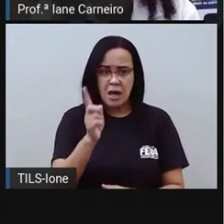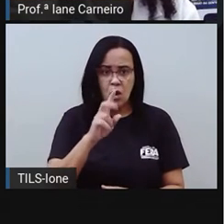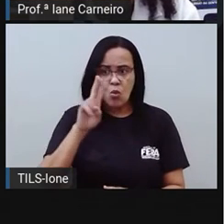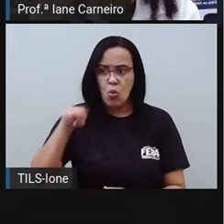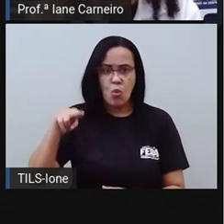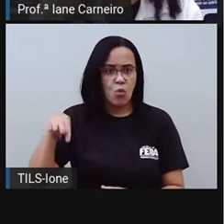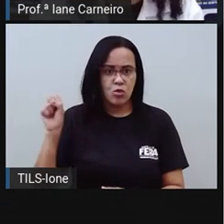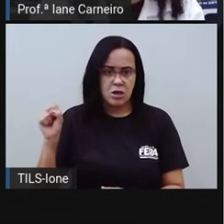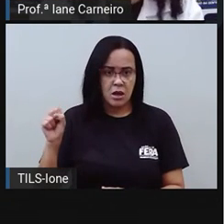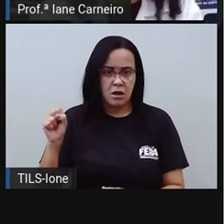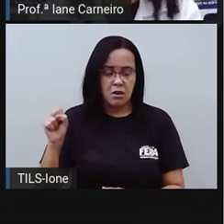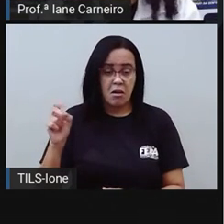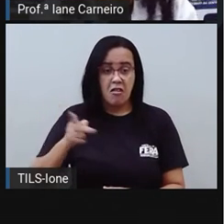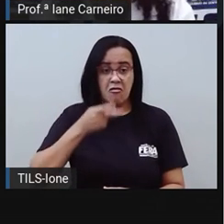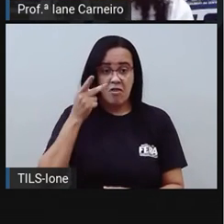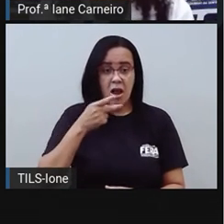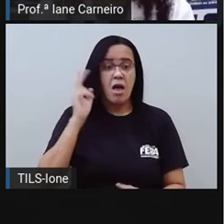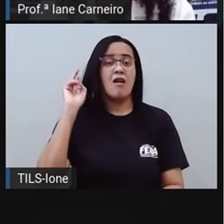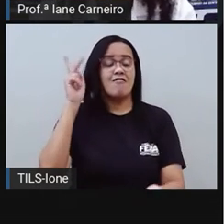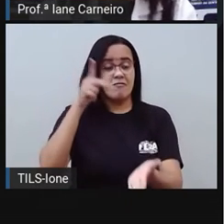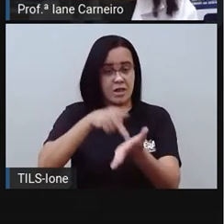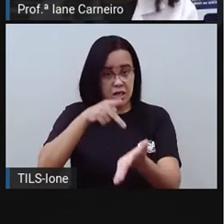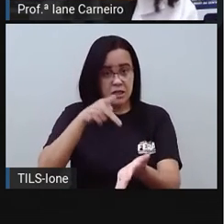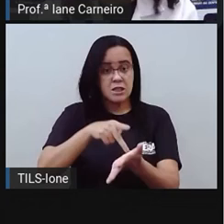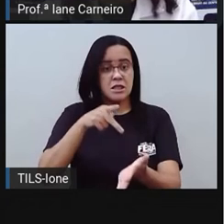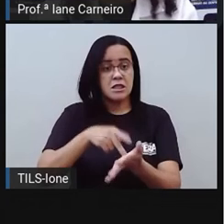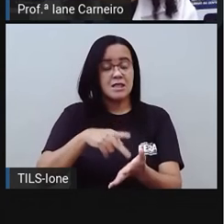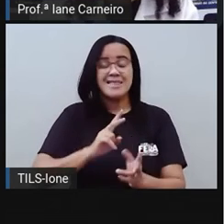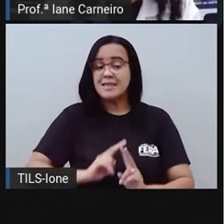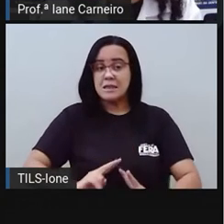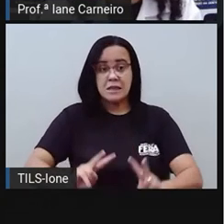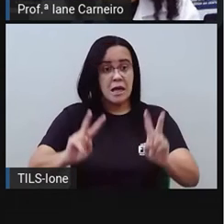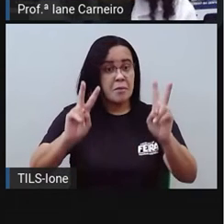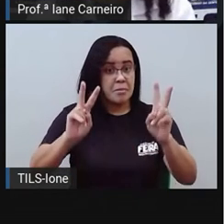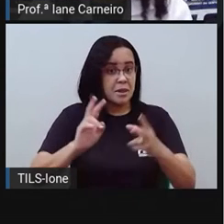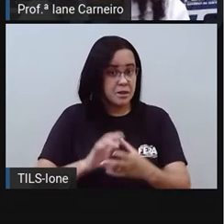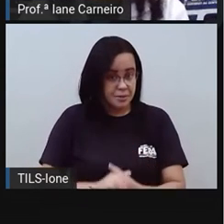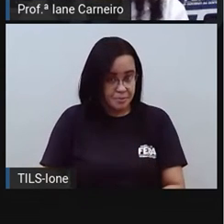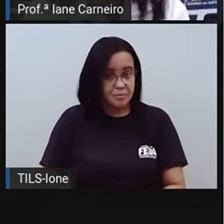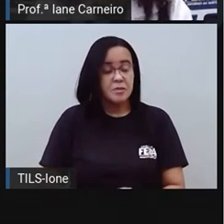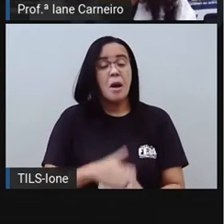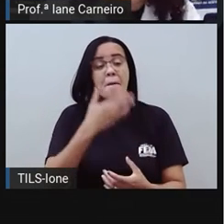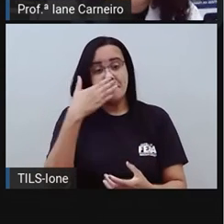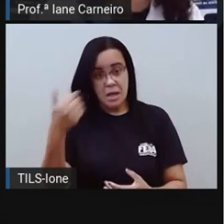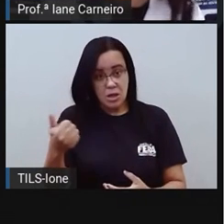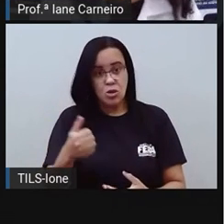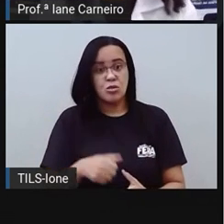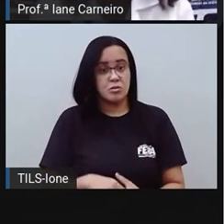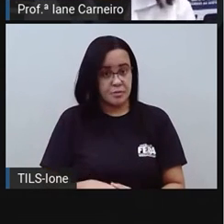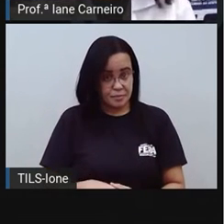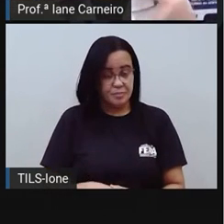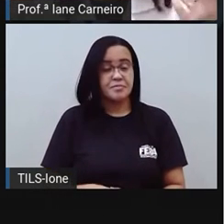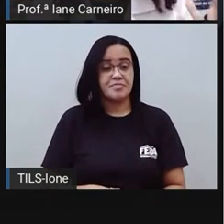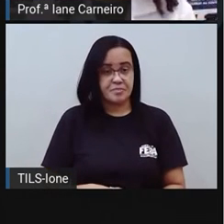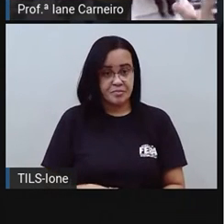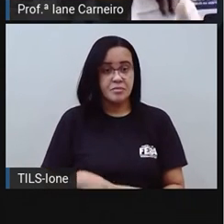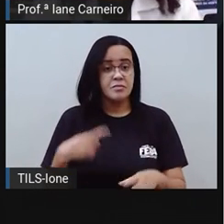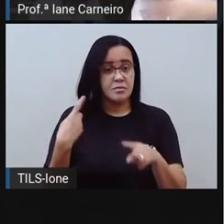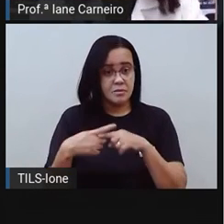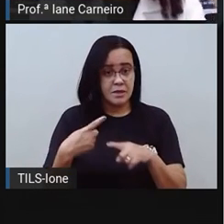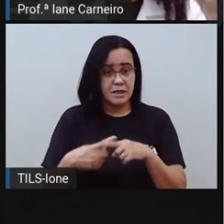de castigo, lá antigamente que minha mãe botava, ela falava, é melhor você sempre falar a verdade, né? Porque aí,